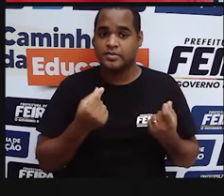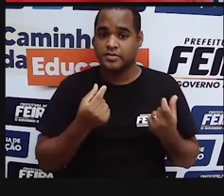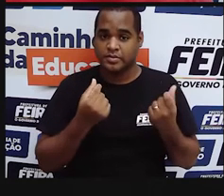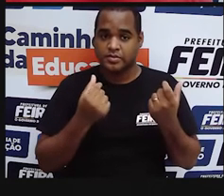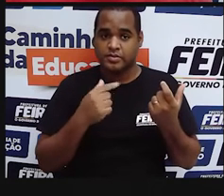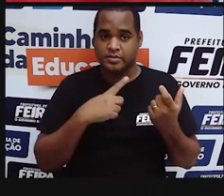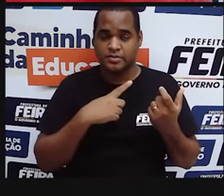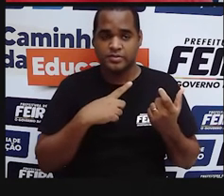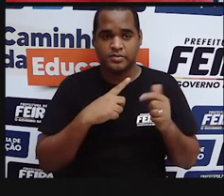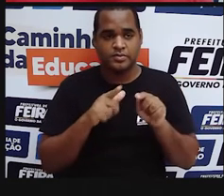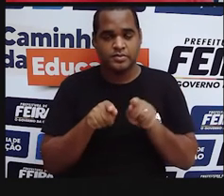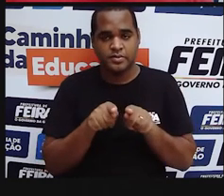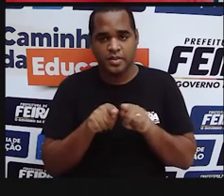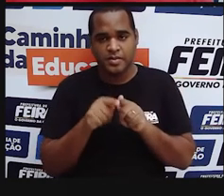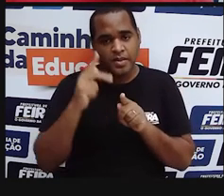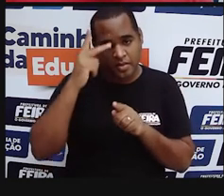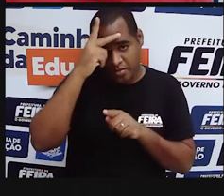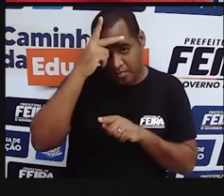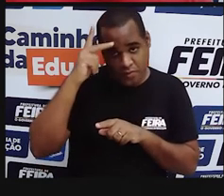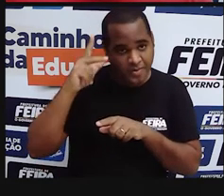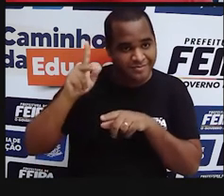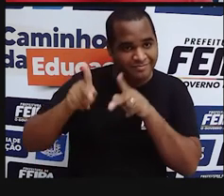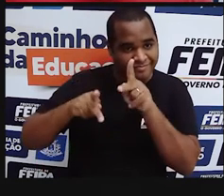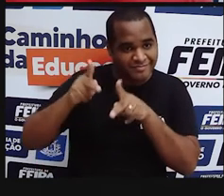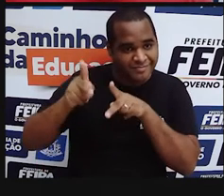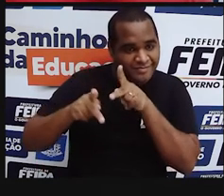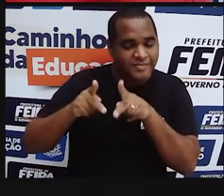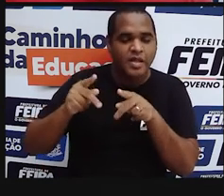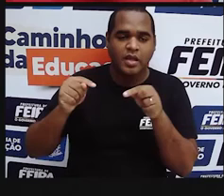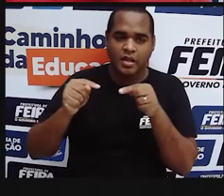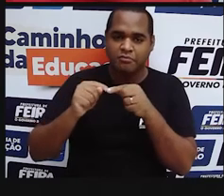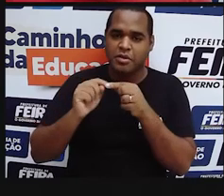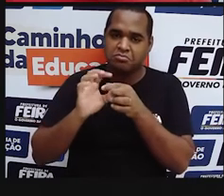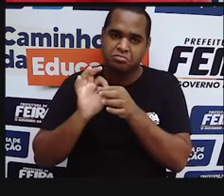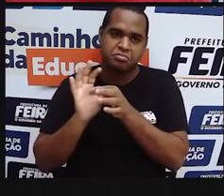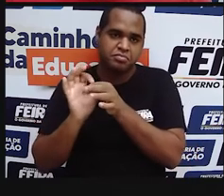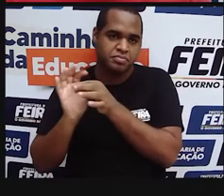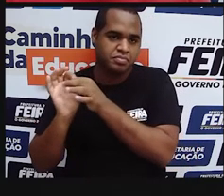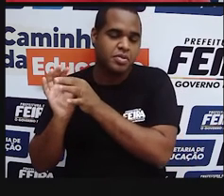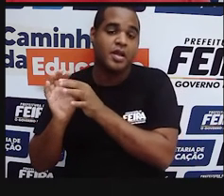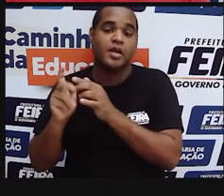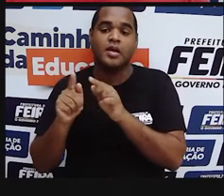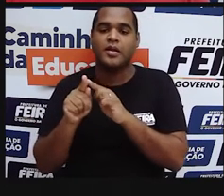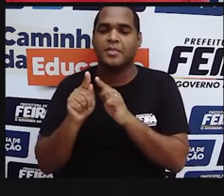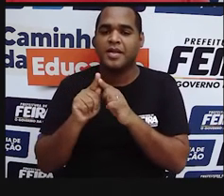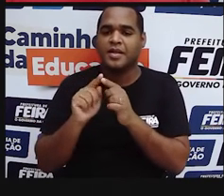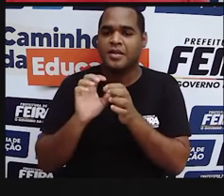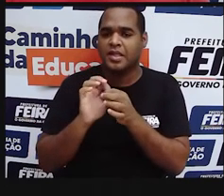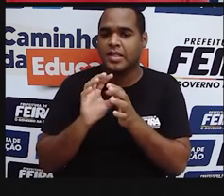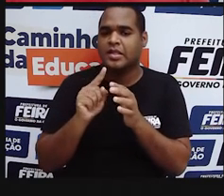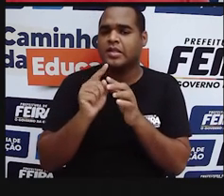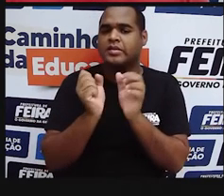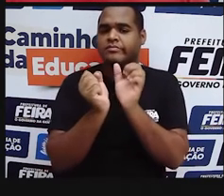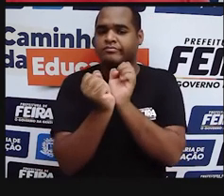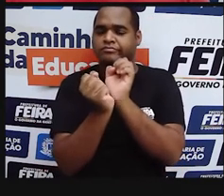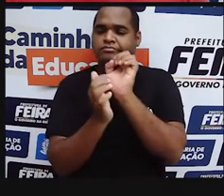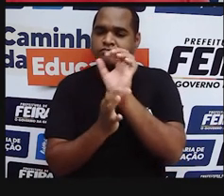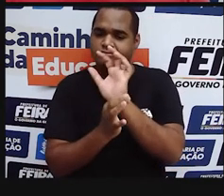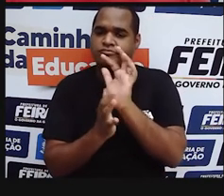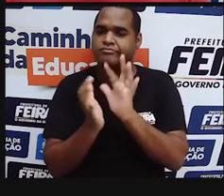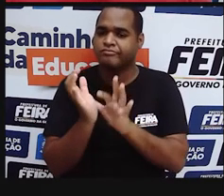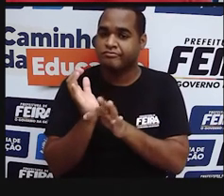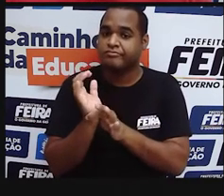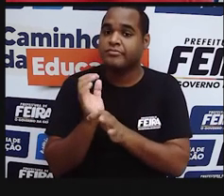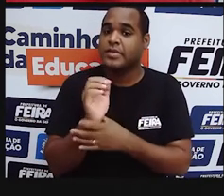medida que ela enriquecia, mais a maioria da sua população, ao invés de experimentar a liberdade, ela vai experimentando o risco da